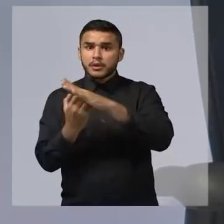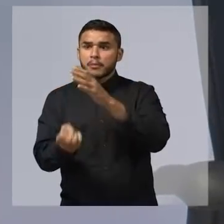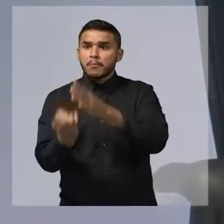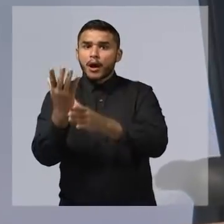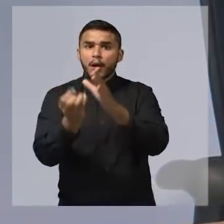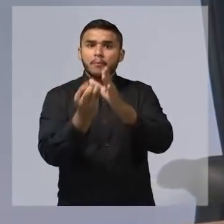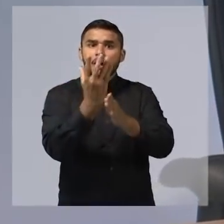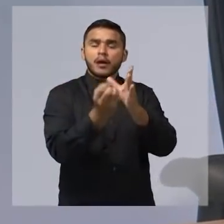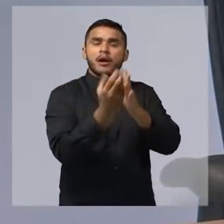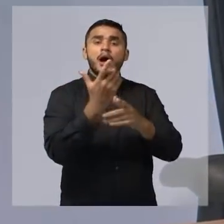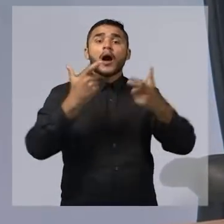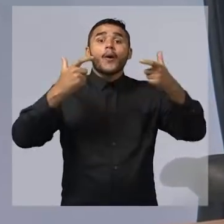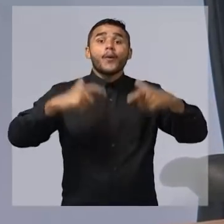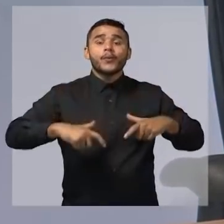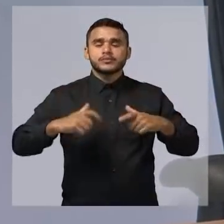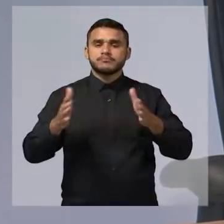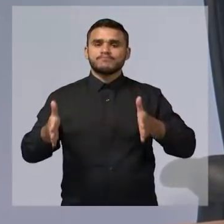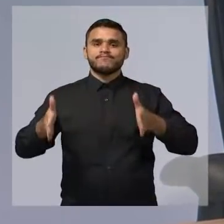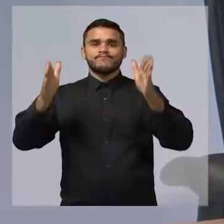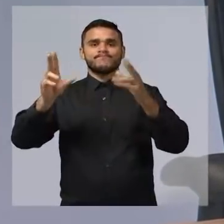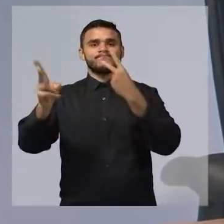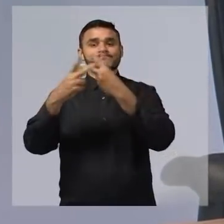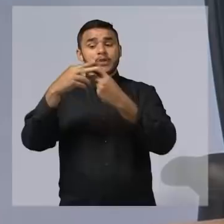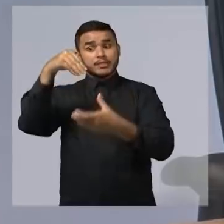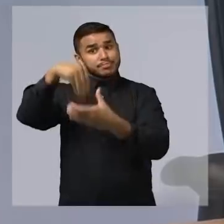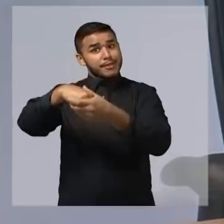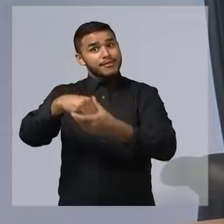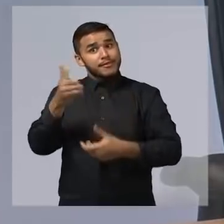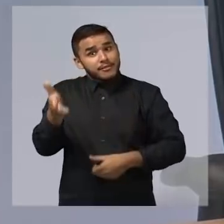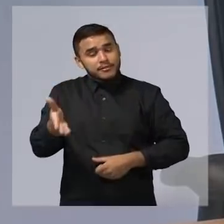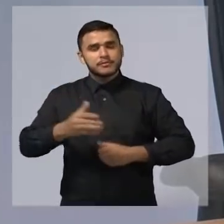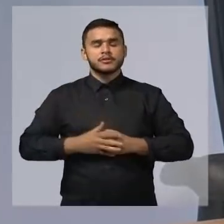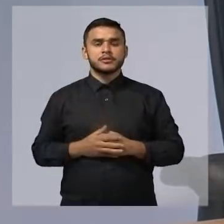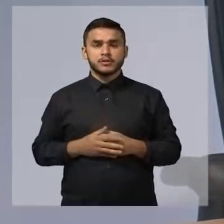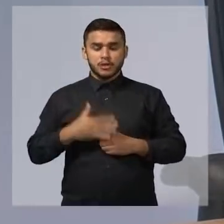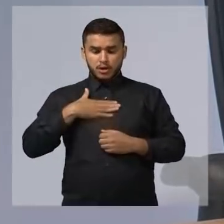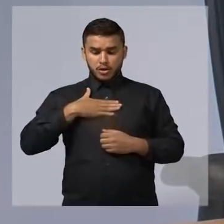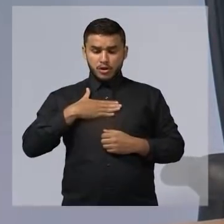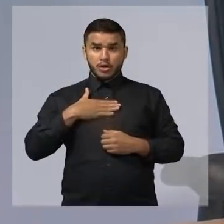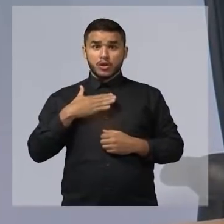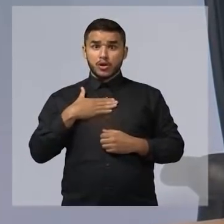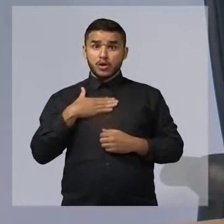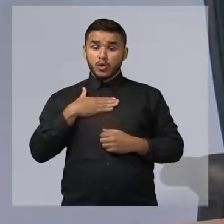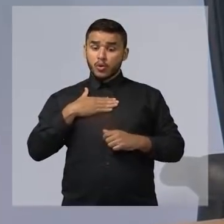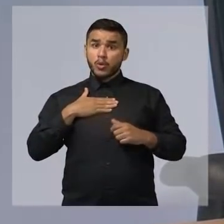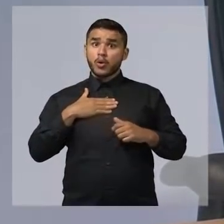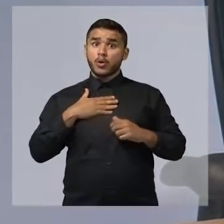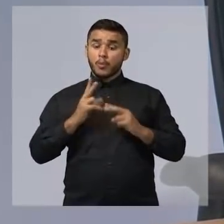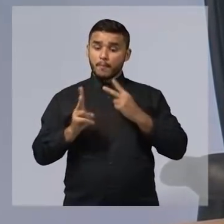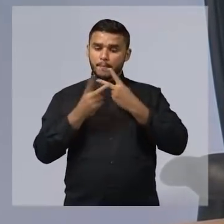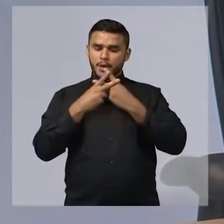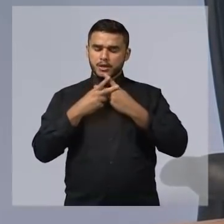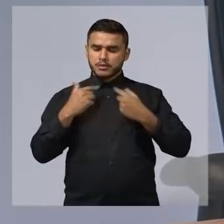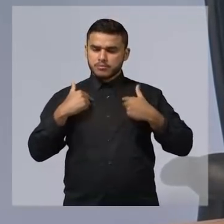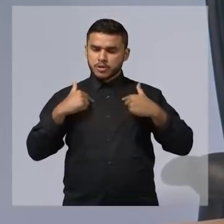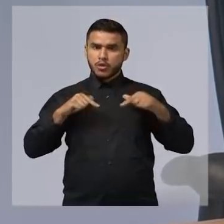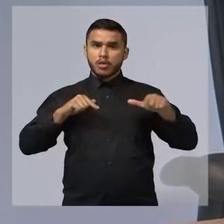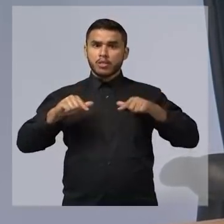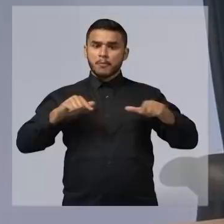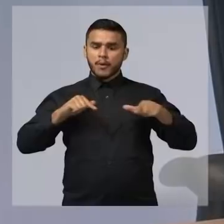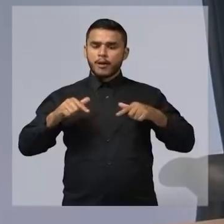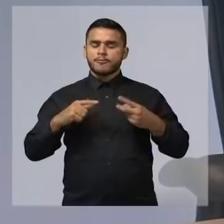presos maciçamente para trabalhar, para ter o ganho. Enquanto está preso, está ganhando seu dinheiro, está se profissionalizando e está longe do que da facção,